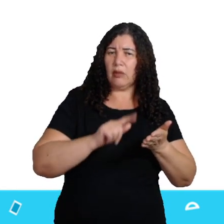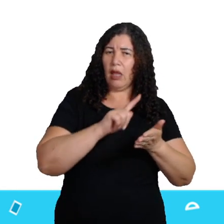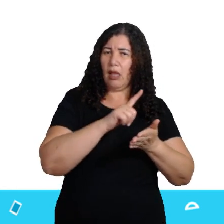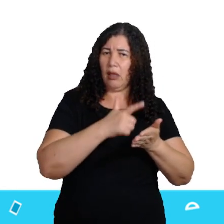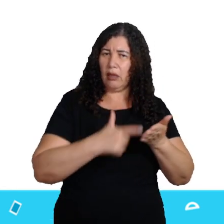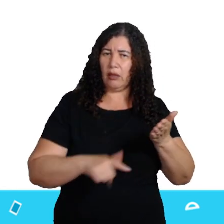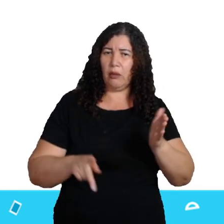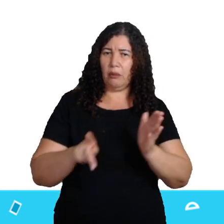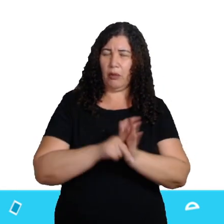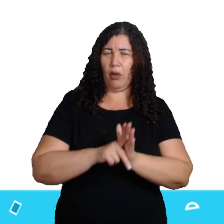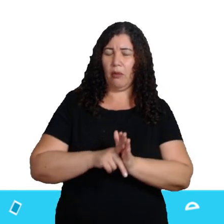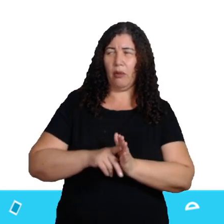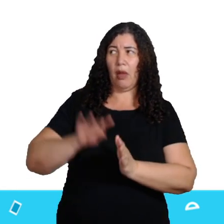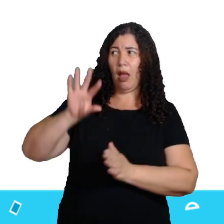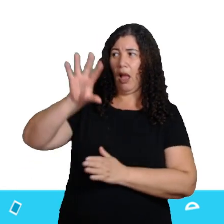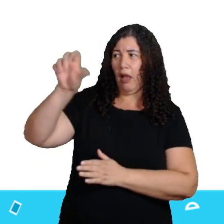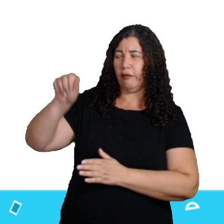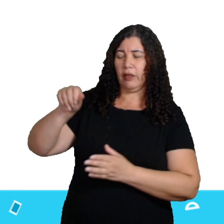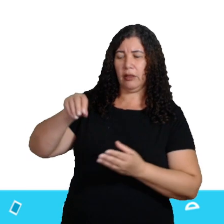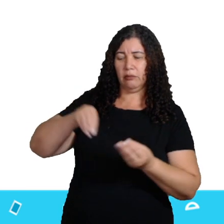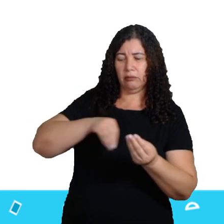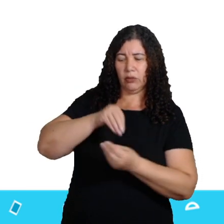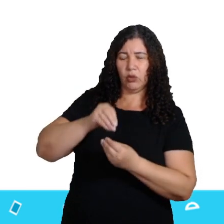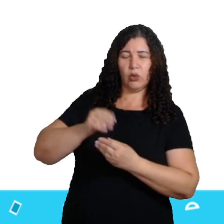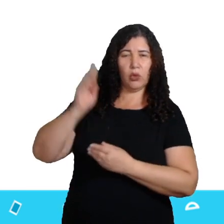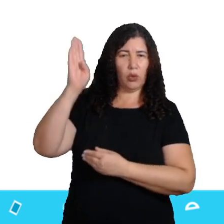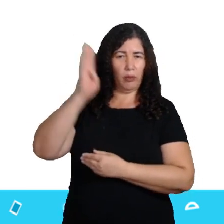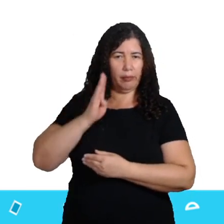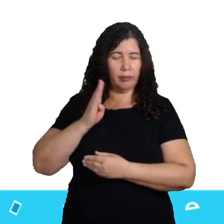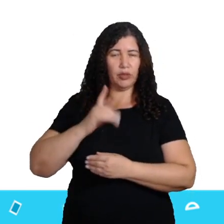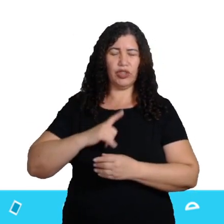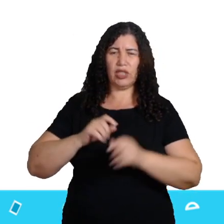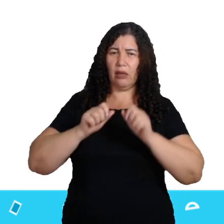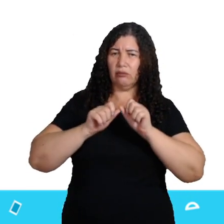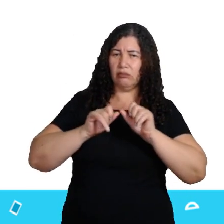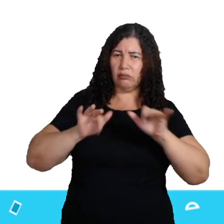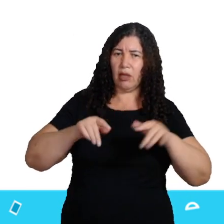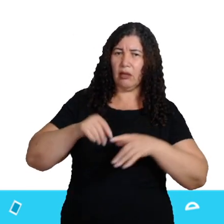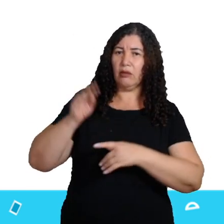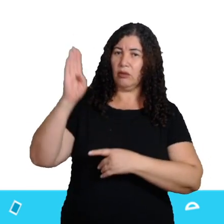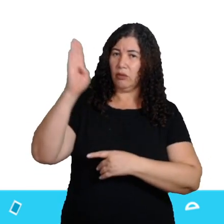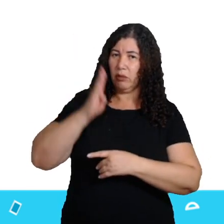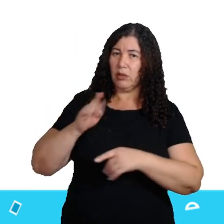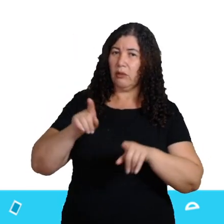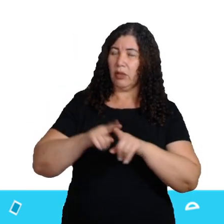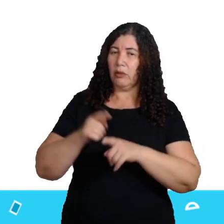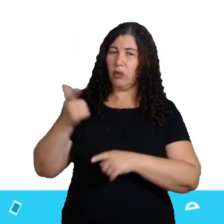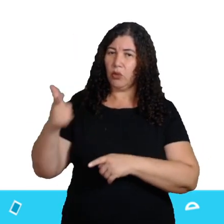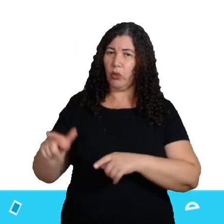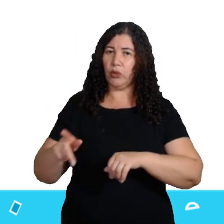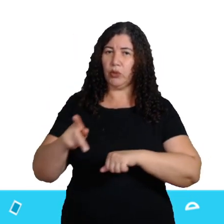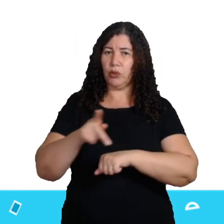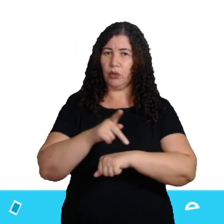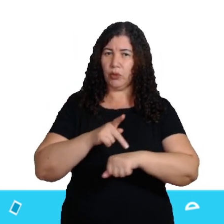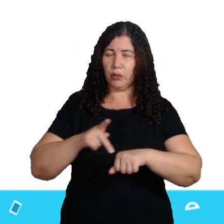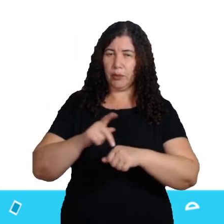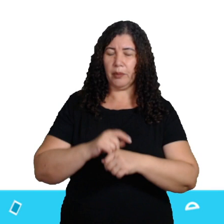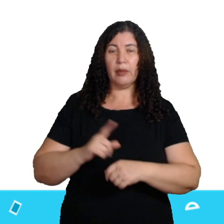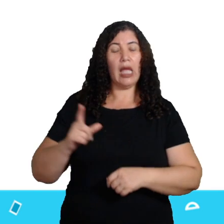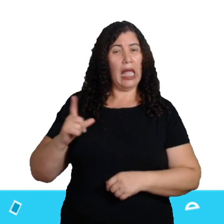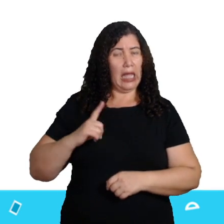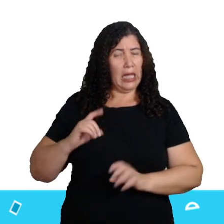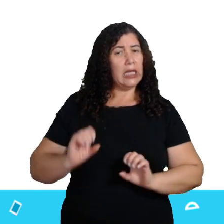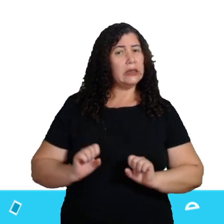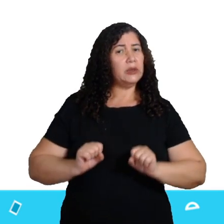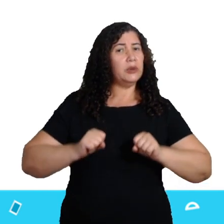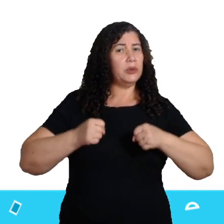afro-brasileira, publicadas no país e no exterior. O autor defende uma